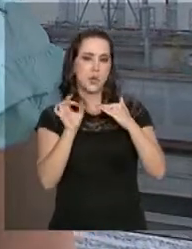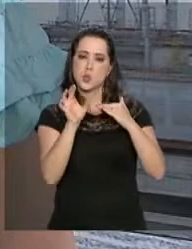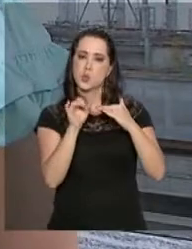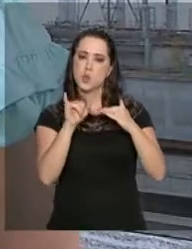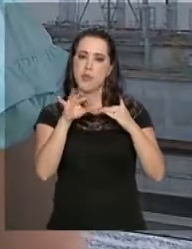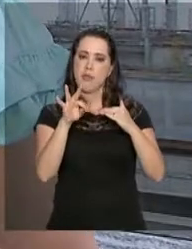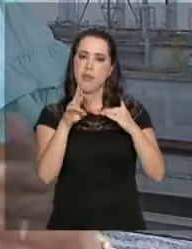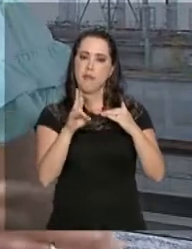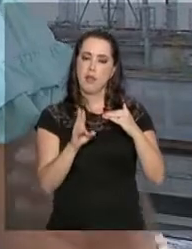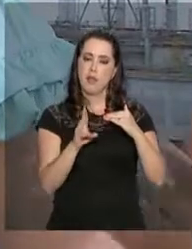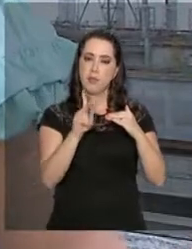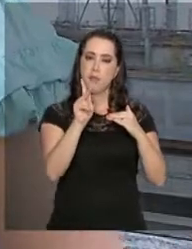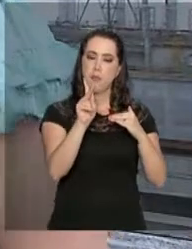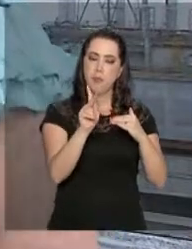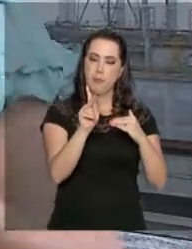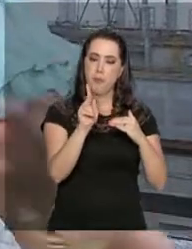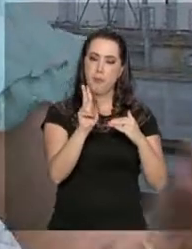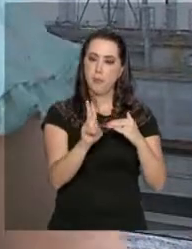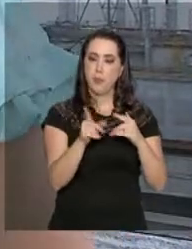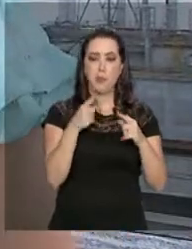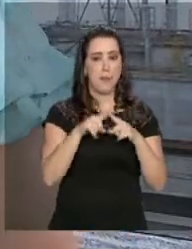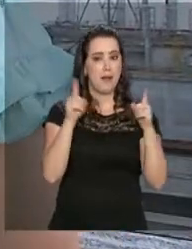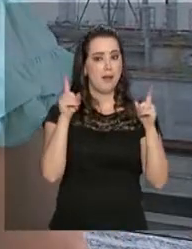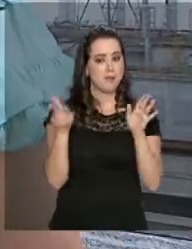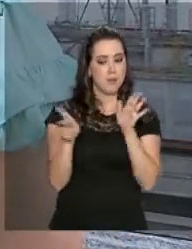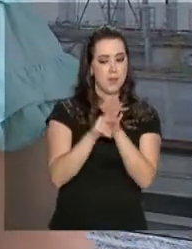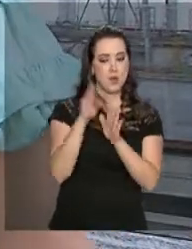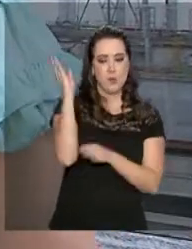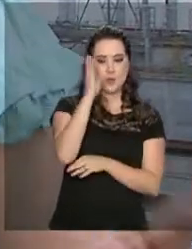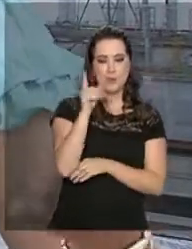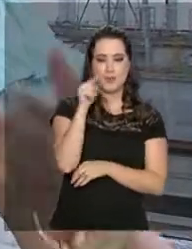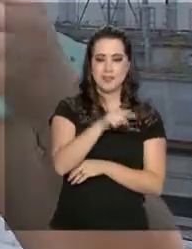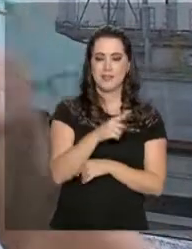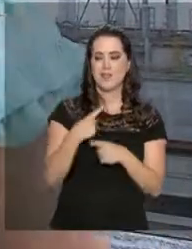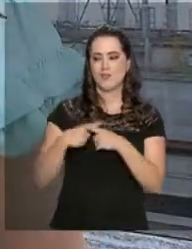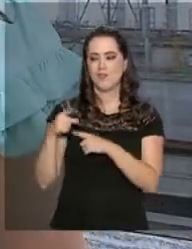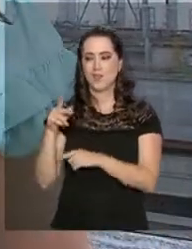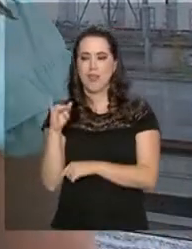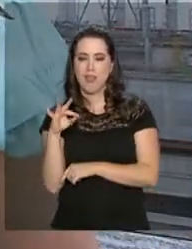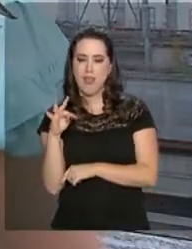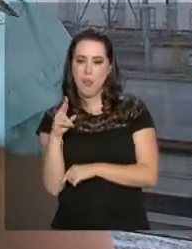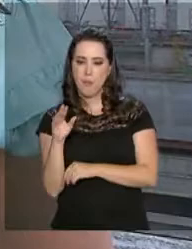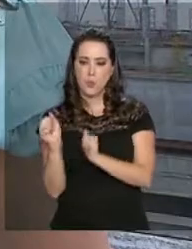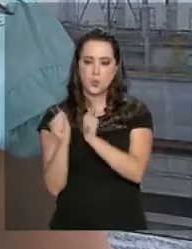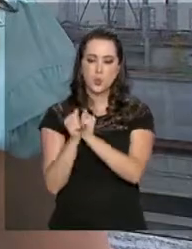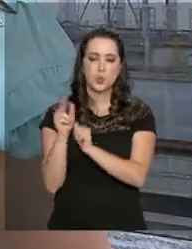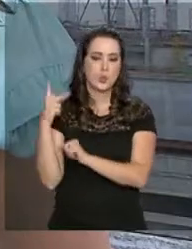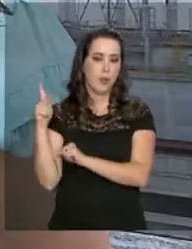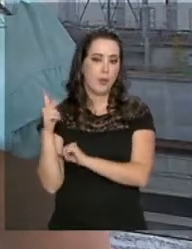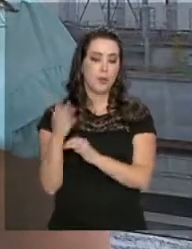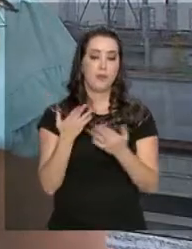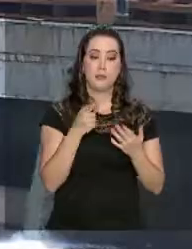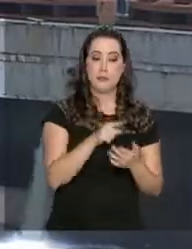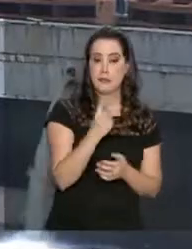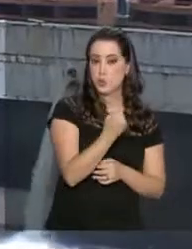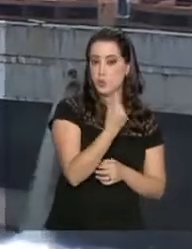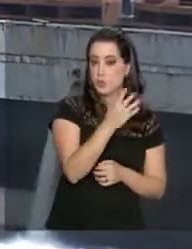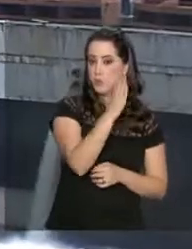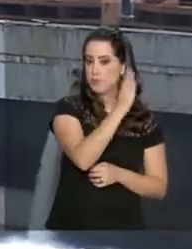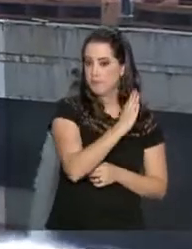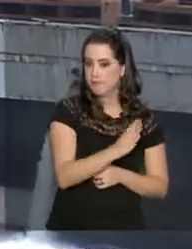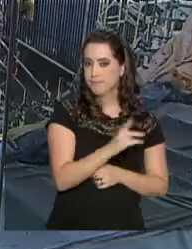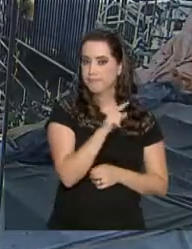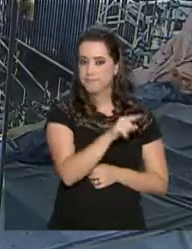mas é considerada a maior usina completamente nacional já que itaipu integra brasil paraguai na produção de energia a usina